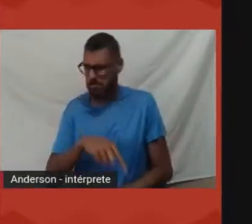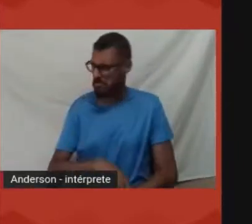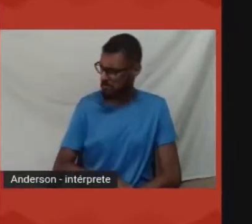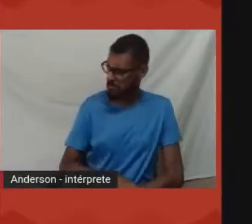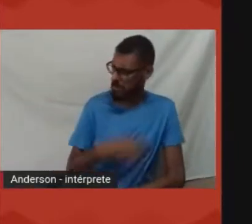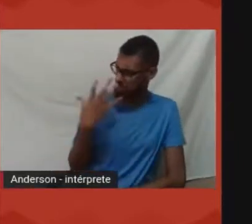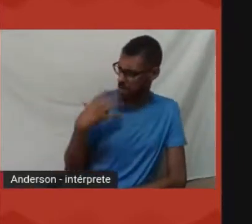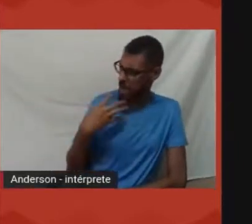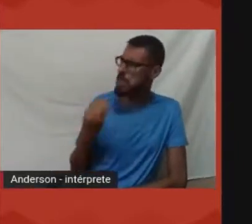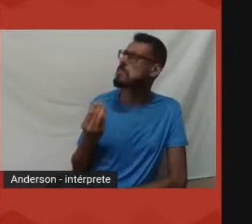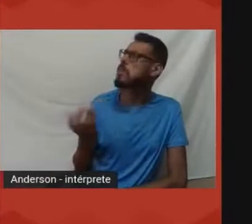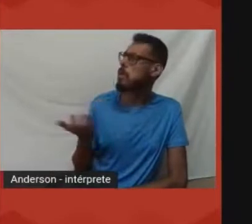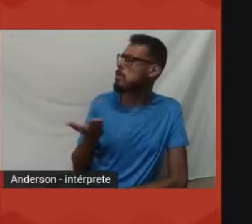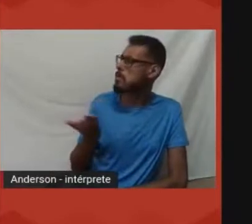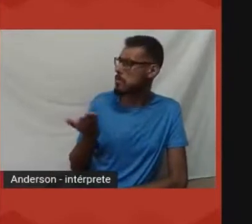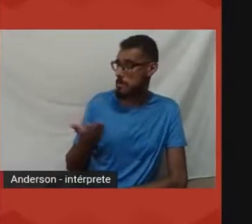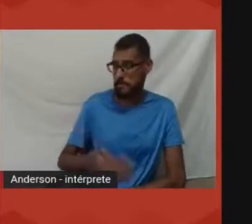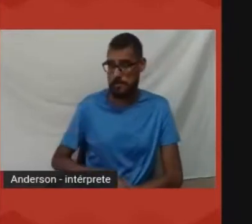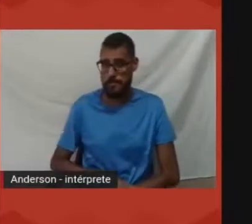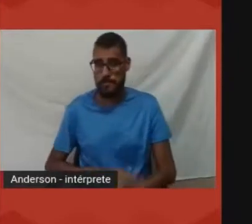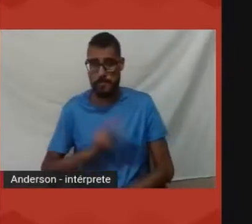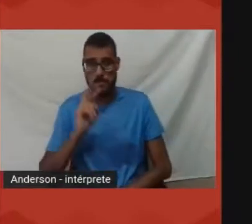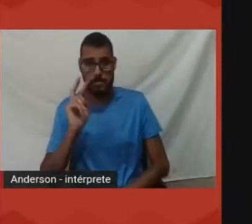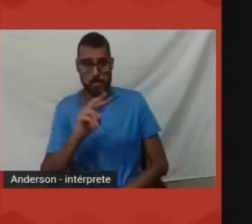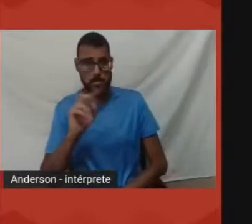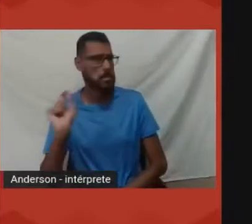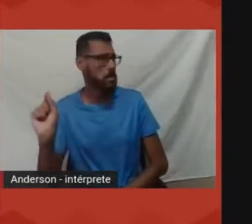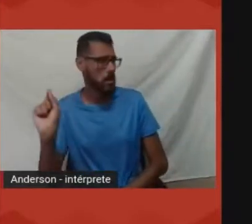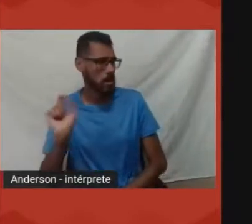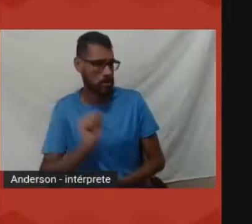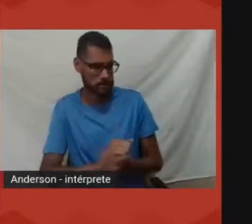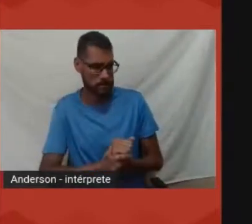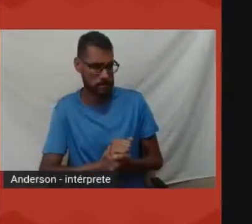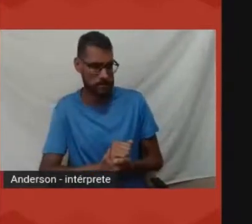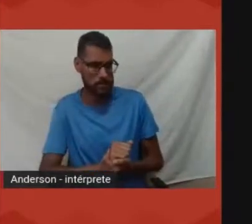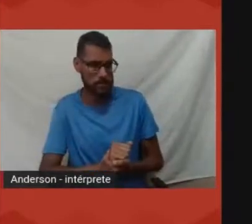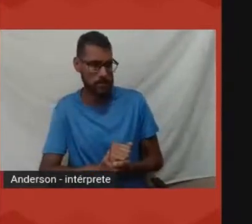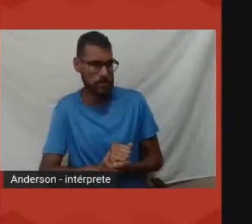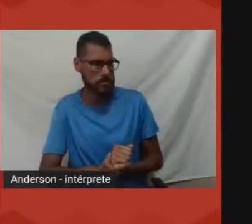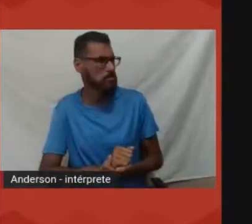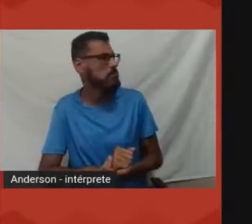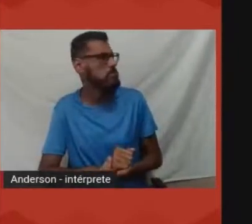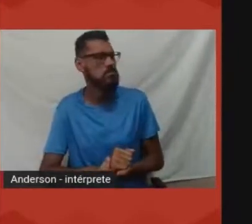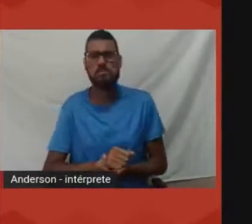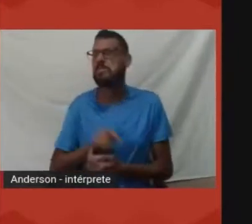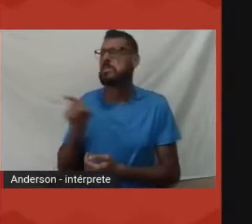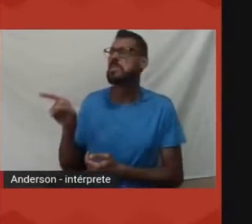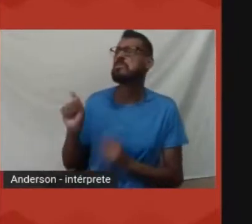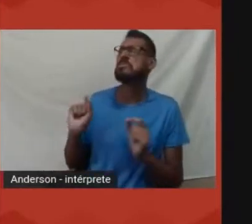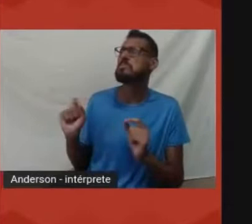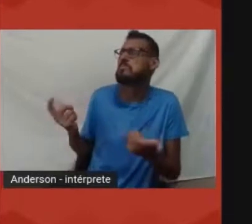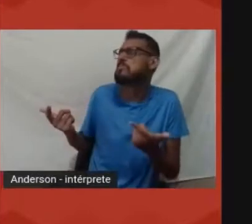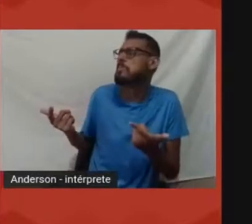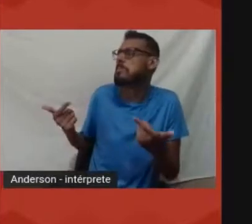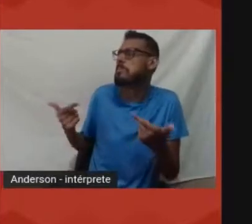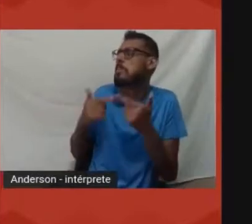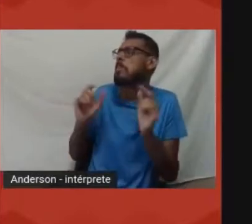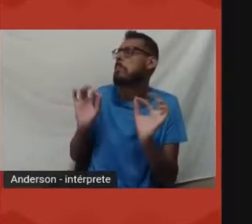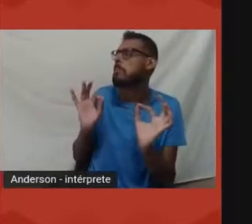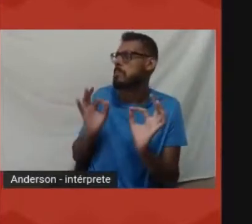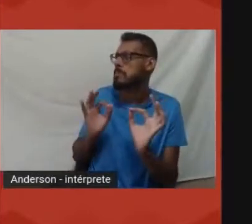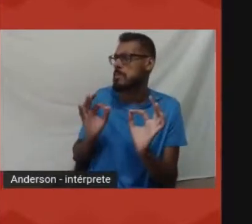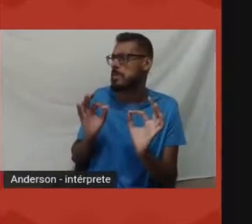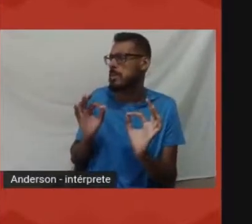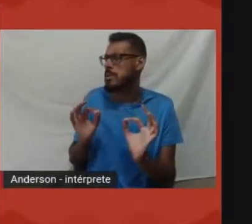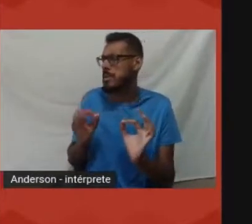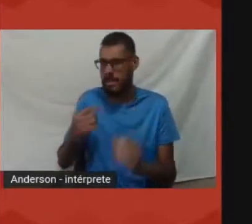só. O que tem isso a ver? Esqueceu da turma da Mônica? Nossa, achei que você estava